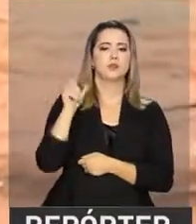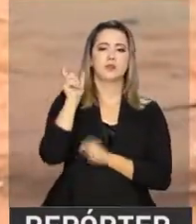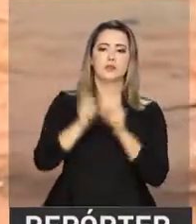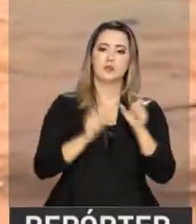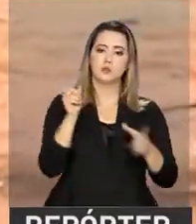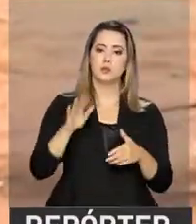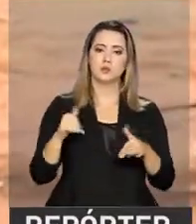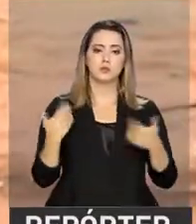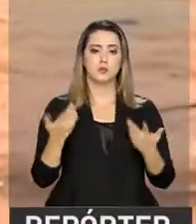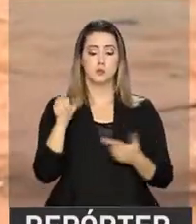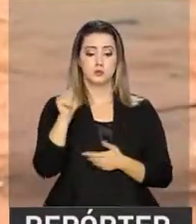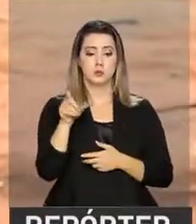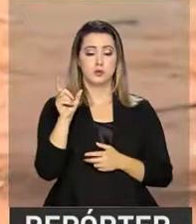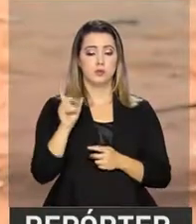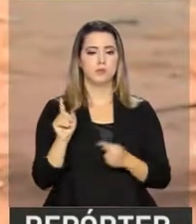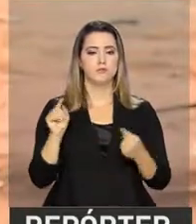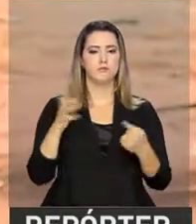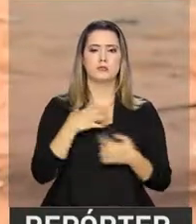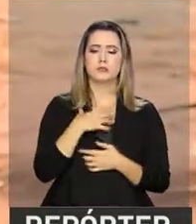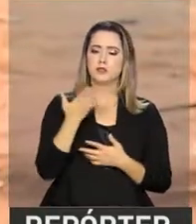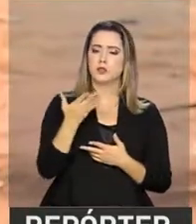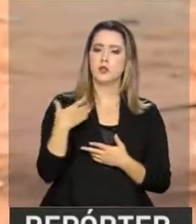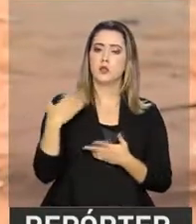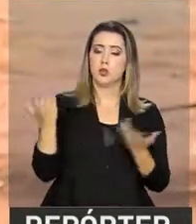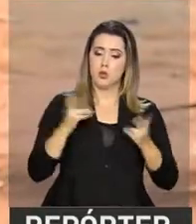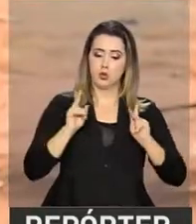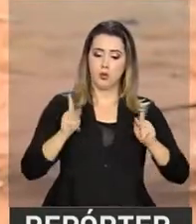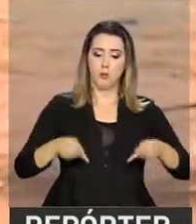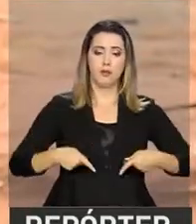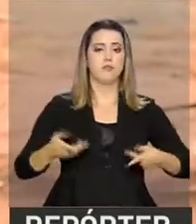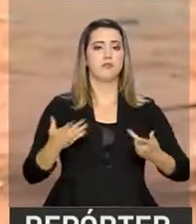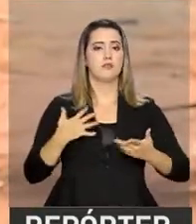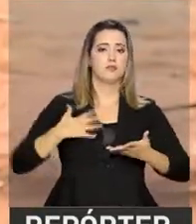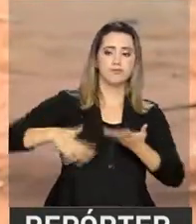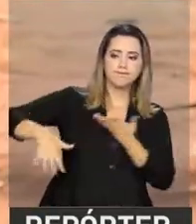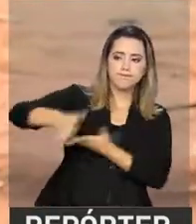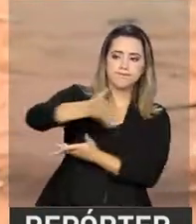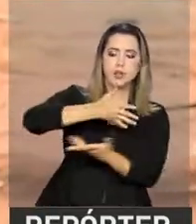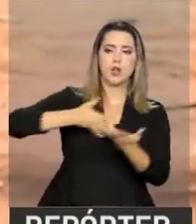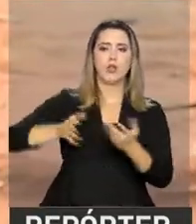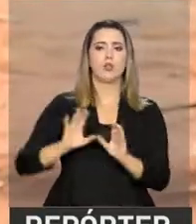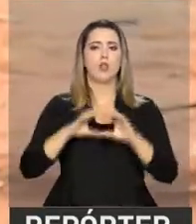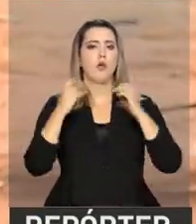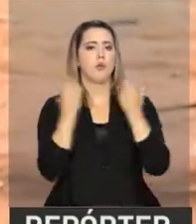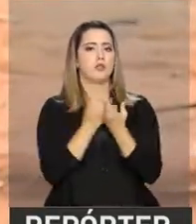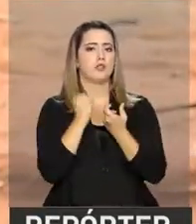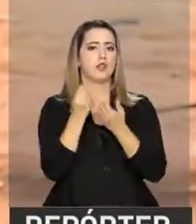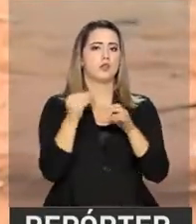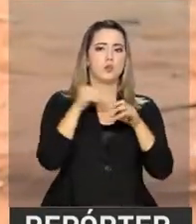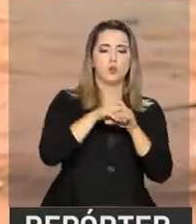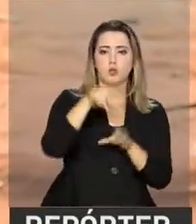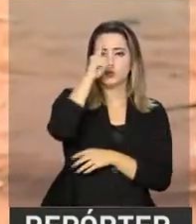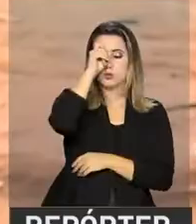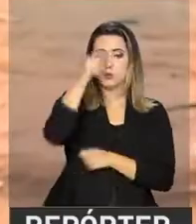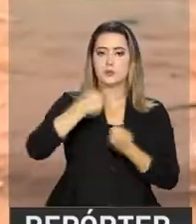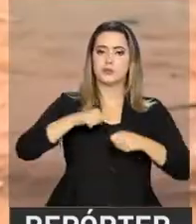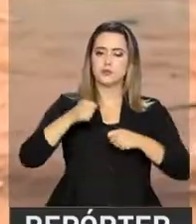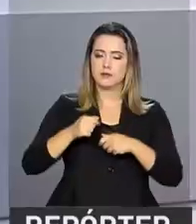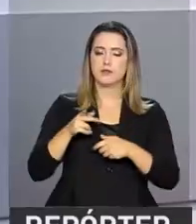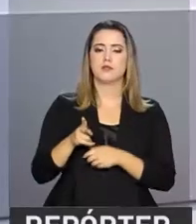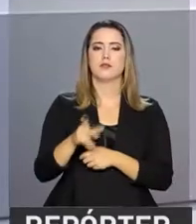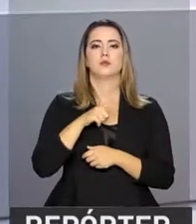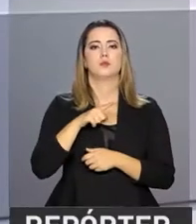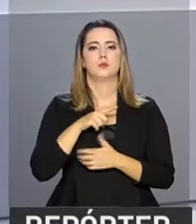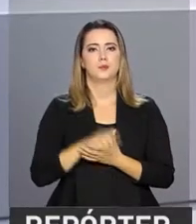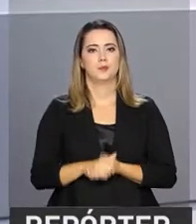pessoas então é nesse sentido ea humanização sempre seja em comunidades nos hospitais ou em sala de aula tem que existir sempre